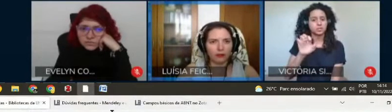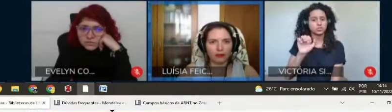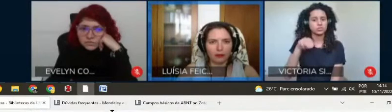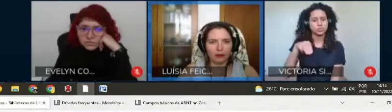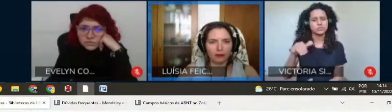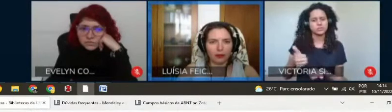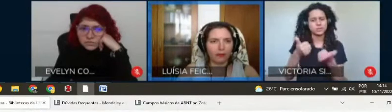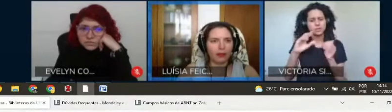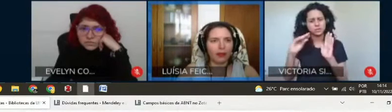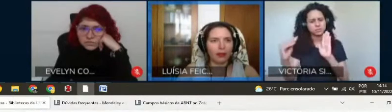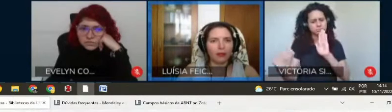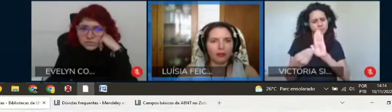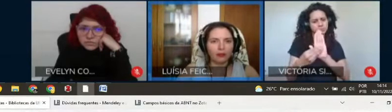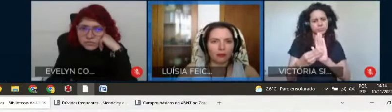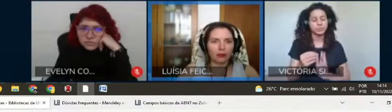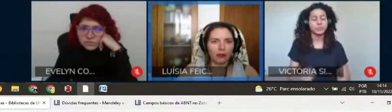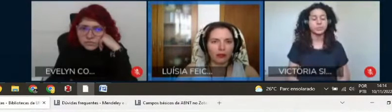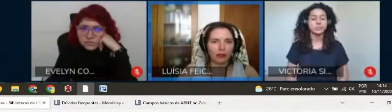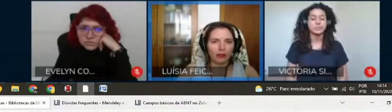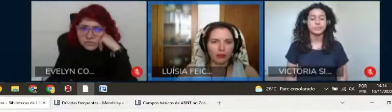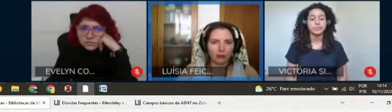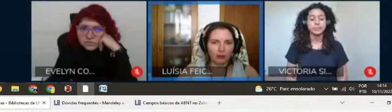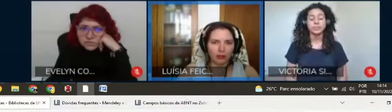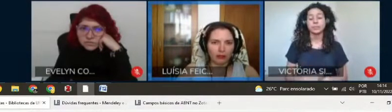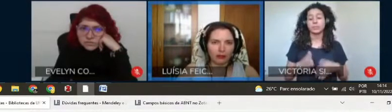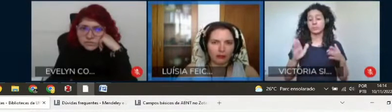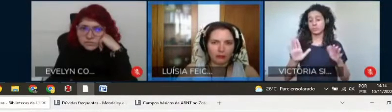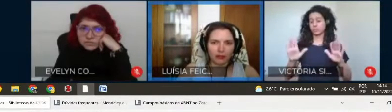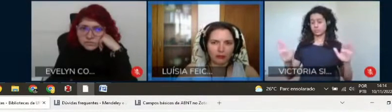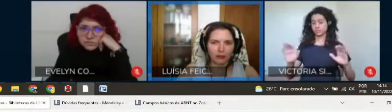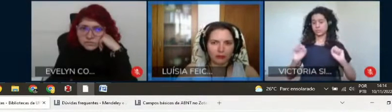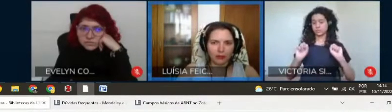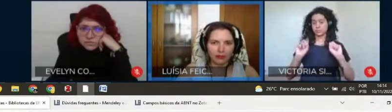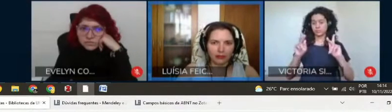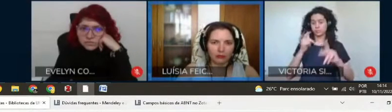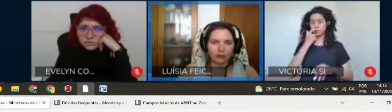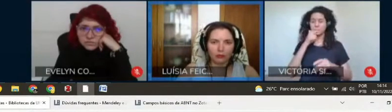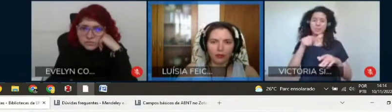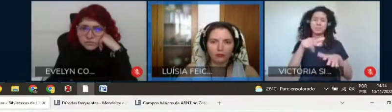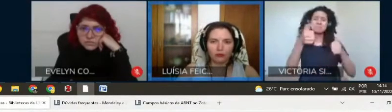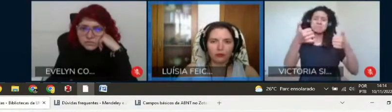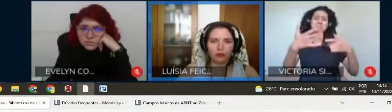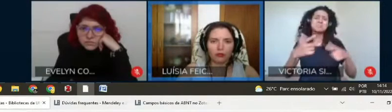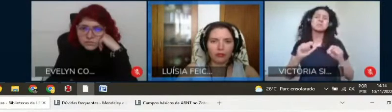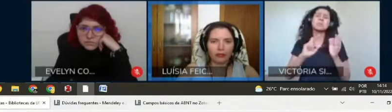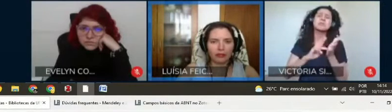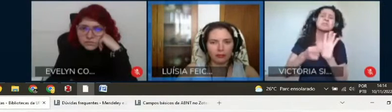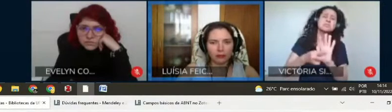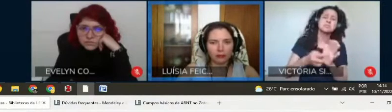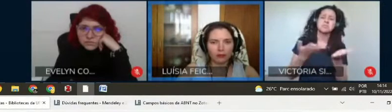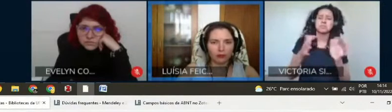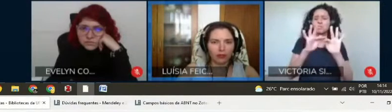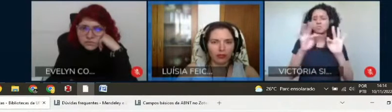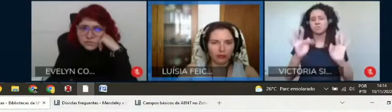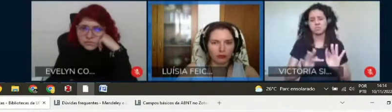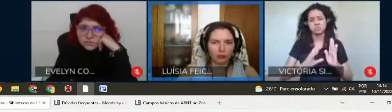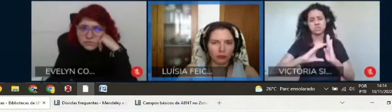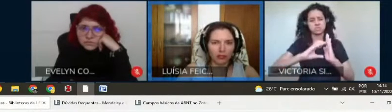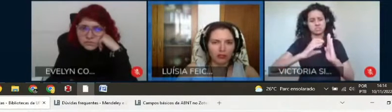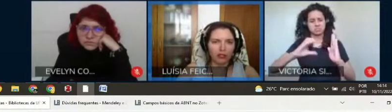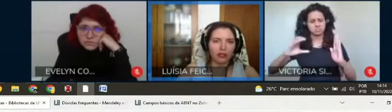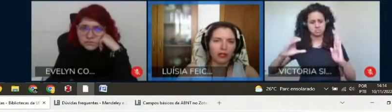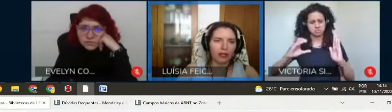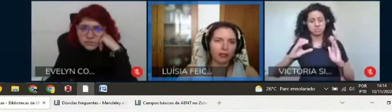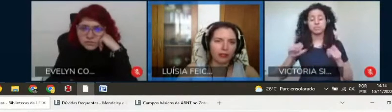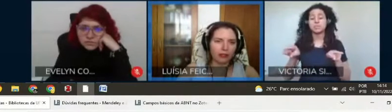Esse aqui, agora veio. Então, aqui tem uma pequena breve explicação de como é que funciona. Aqui temos os tutoriais de